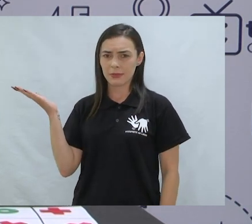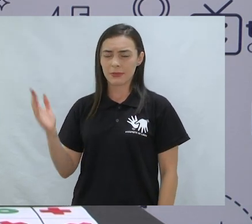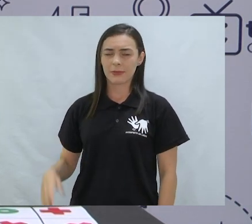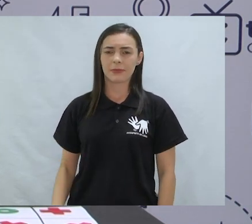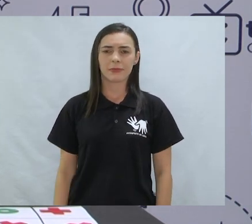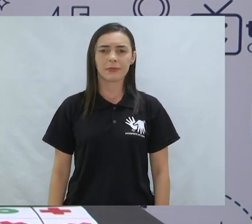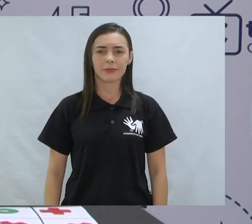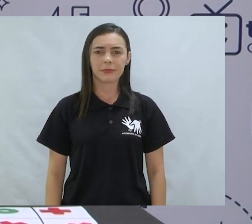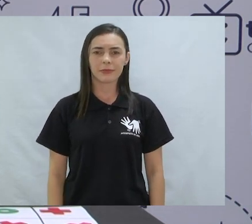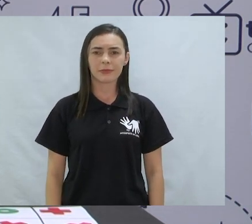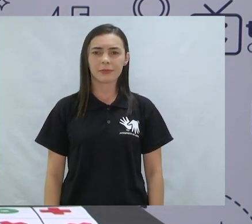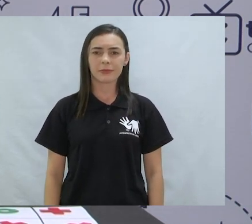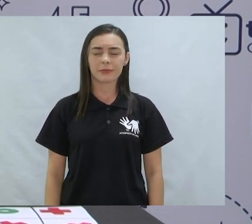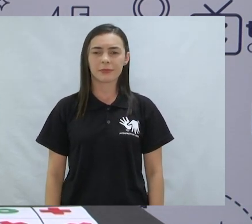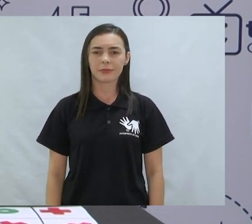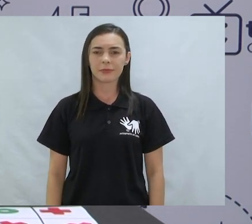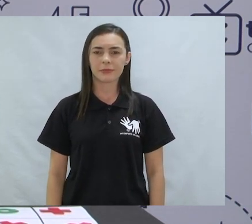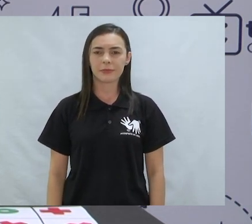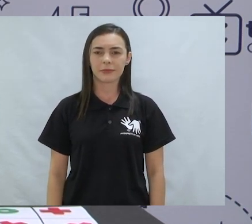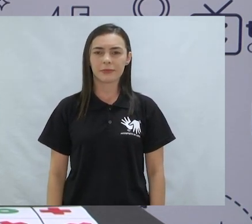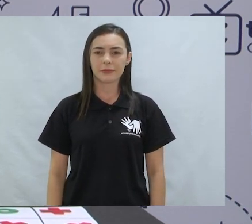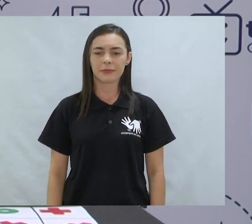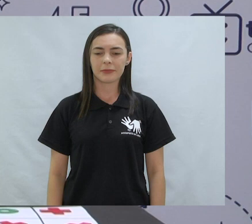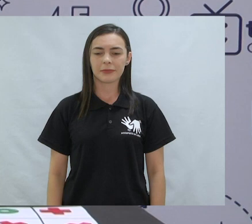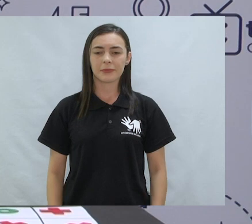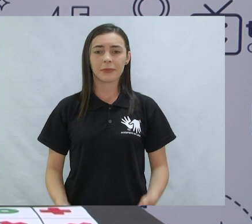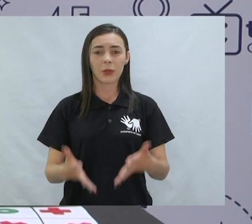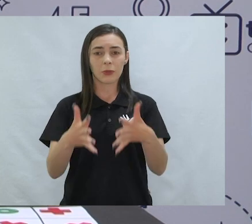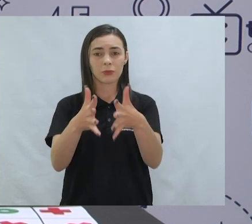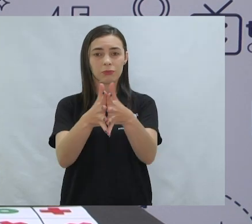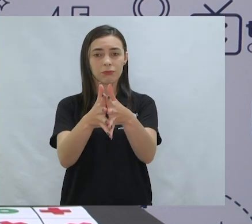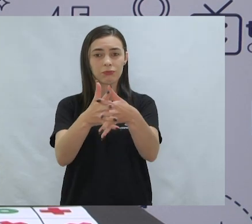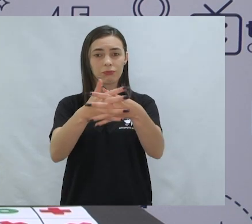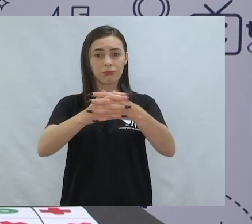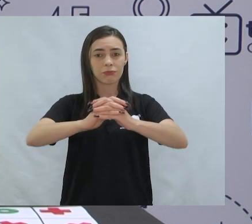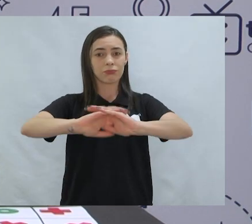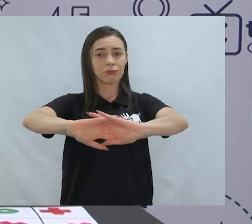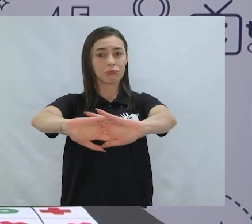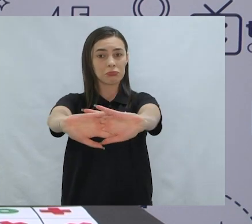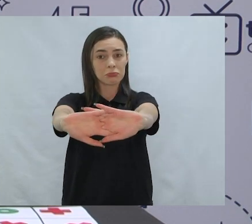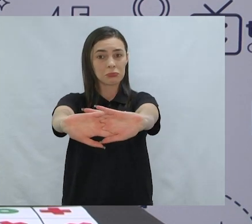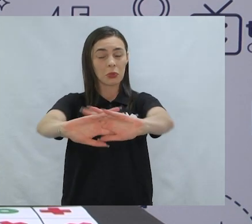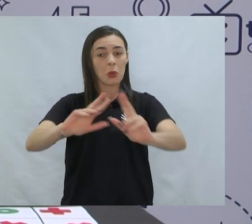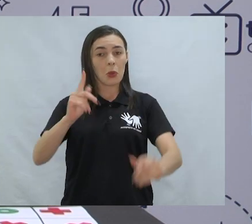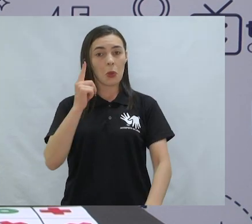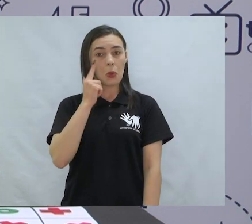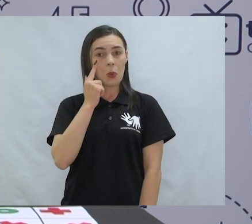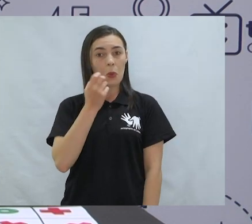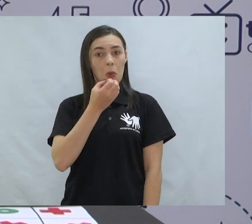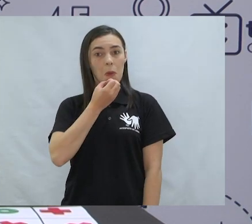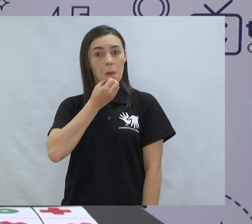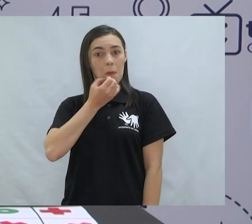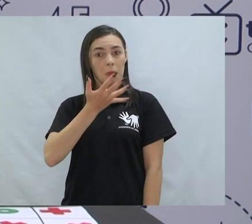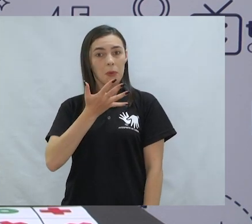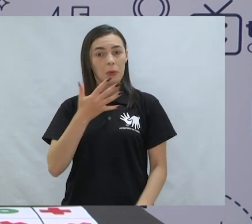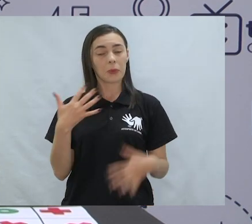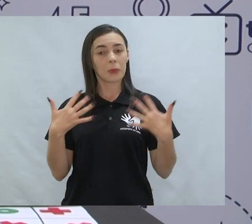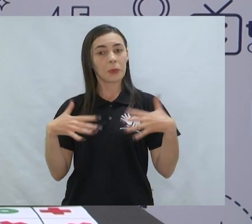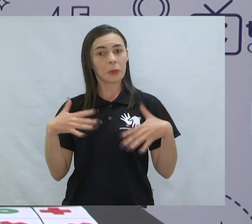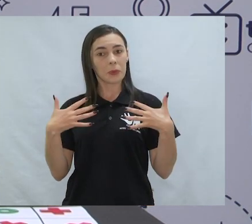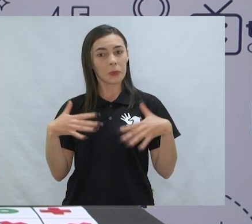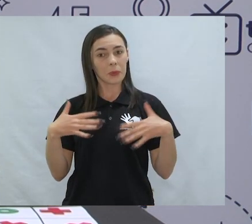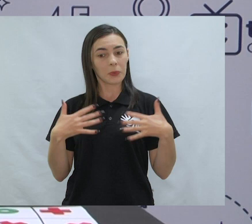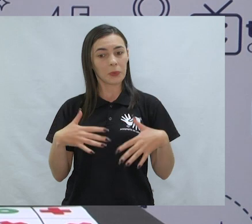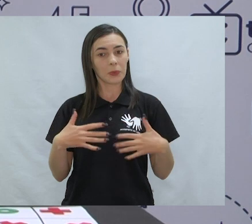outra, entrelaça os dedos e fazemos assim, ó. Olha que coisa